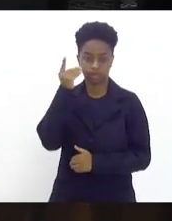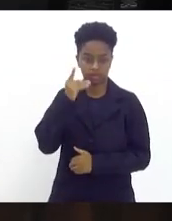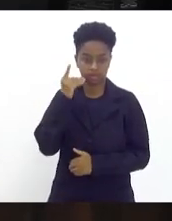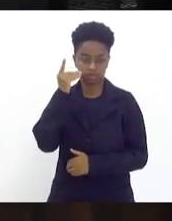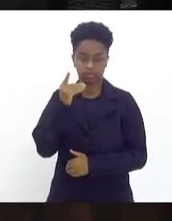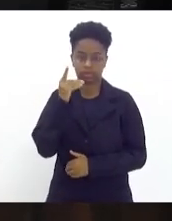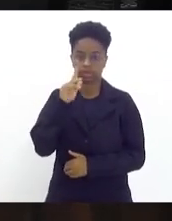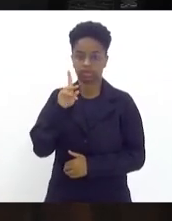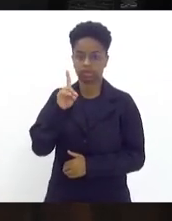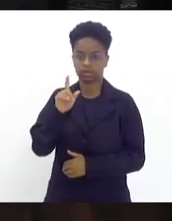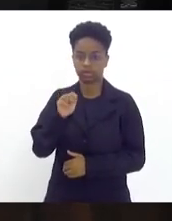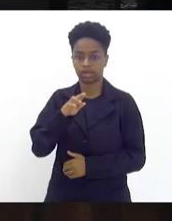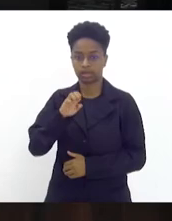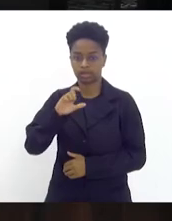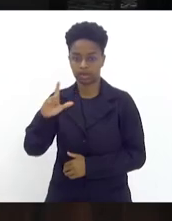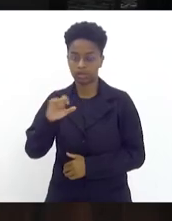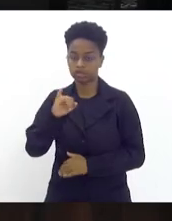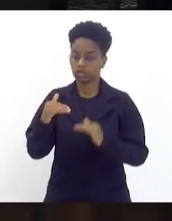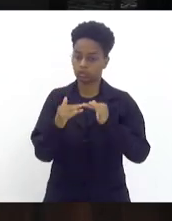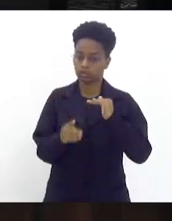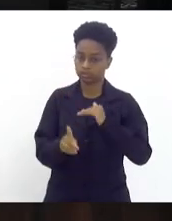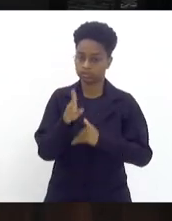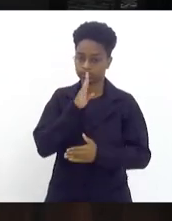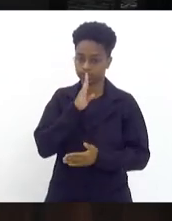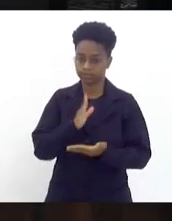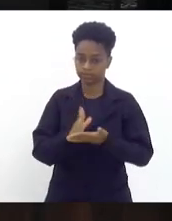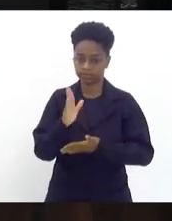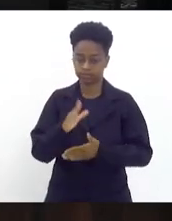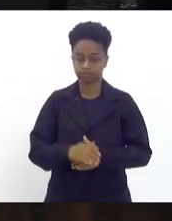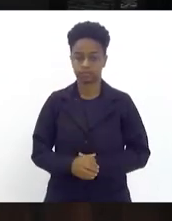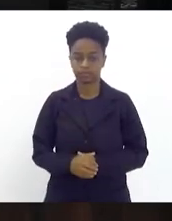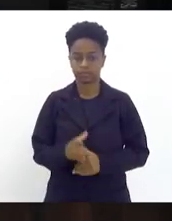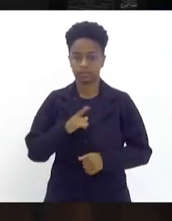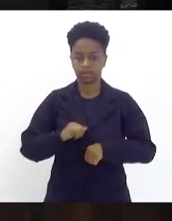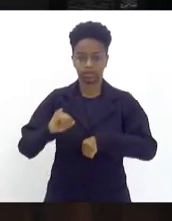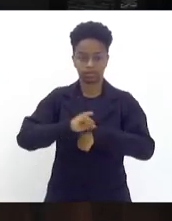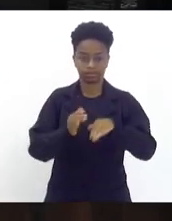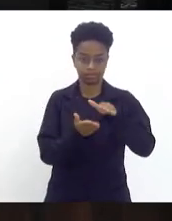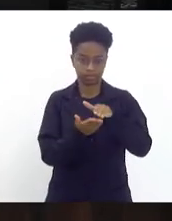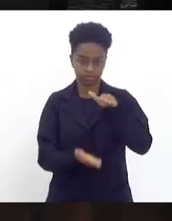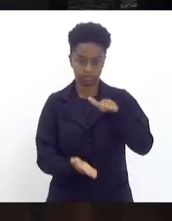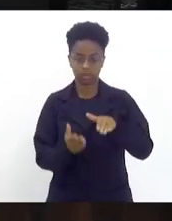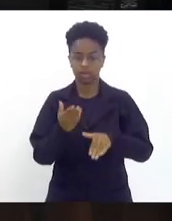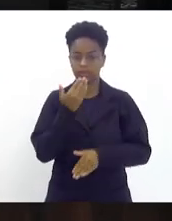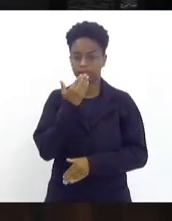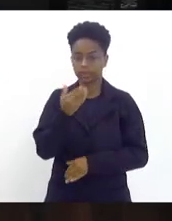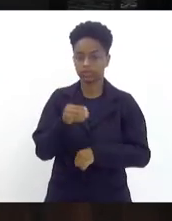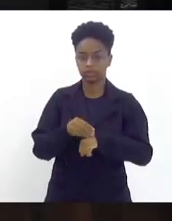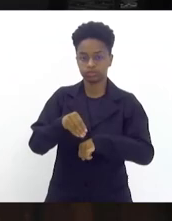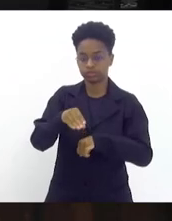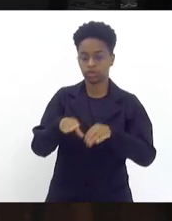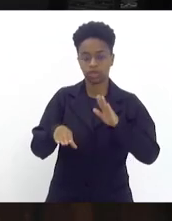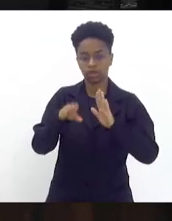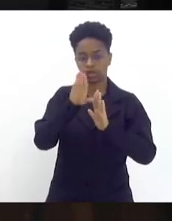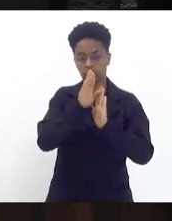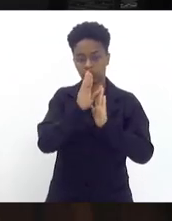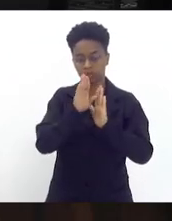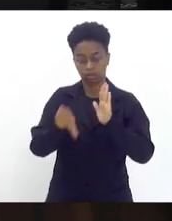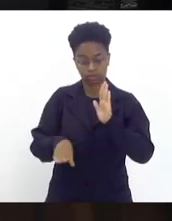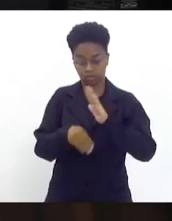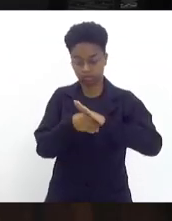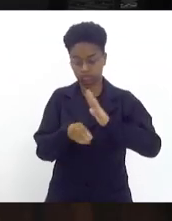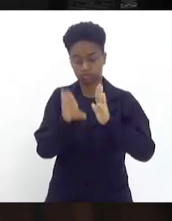deputado Daniel liberou senhores que a própria irmã como estão aprovado sobre a mesa requerimento de inclusão nós do dinheiro